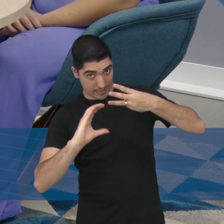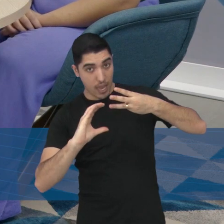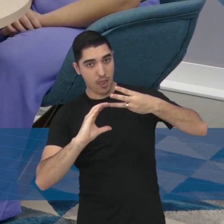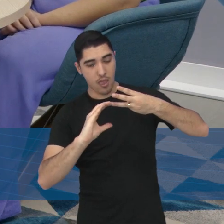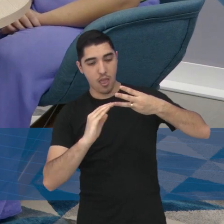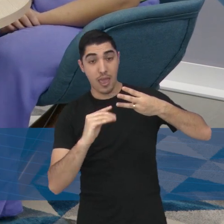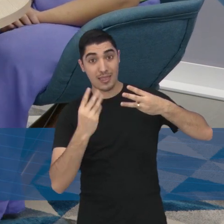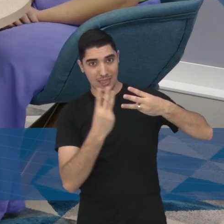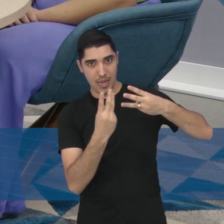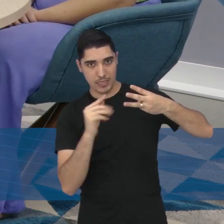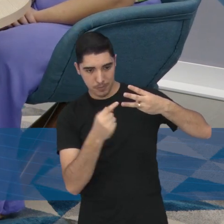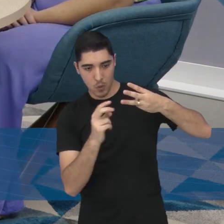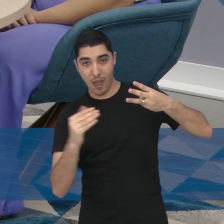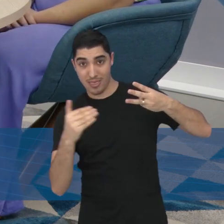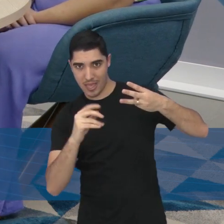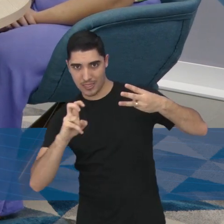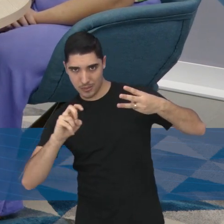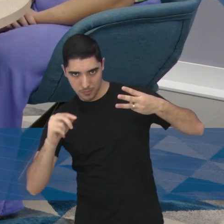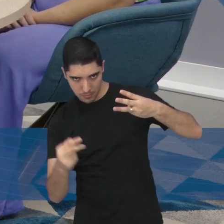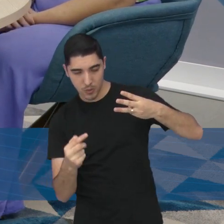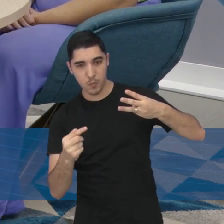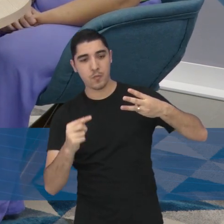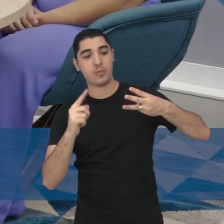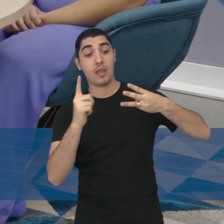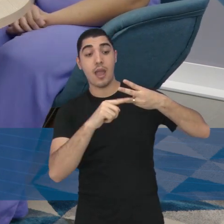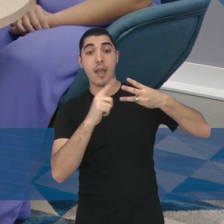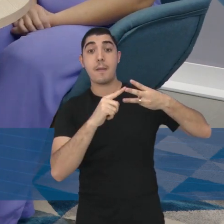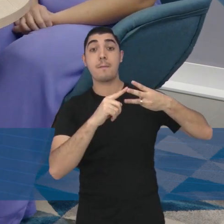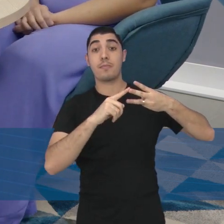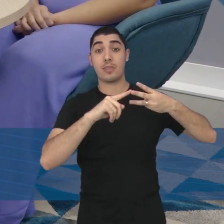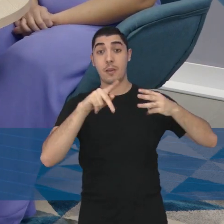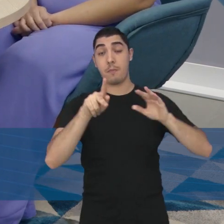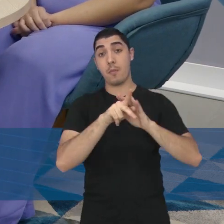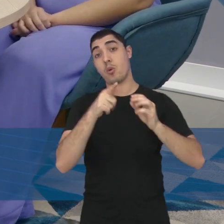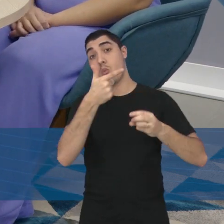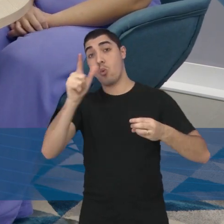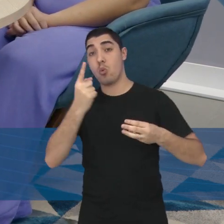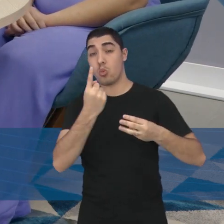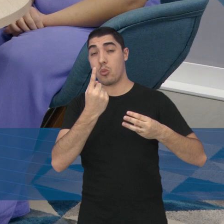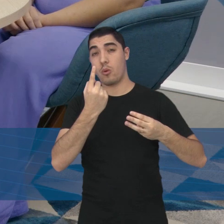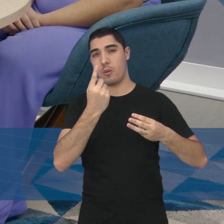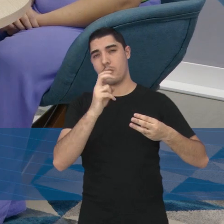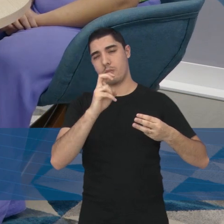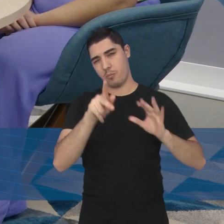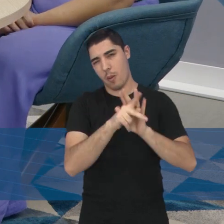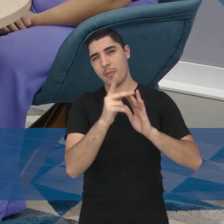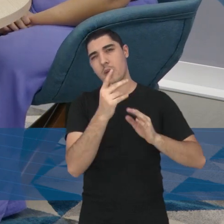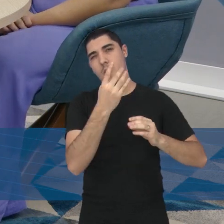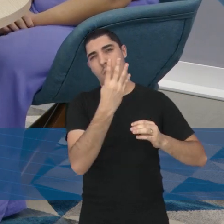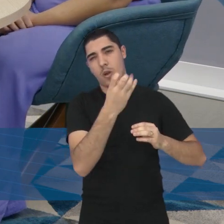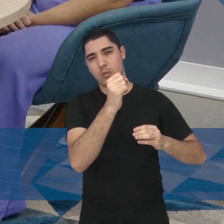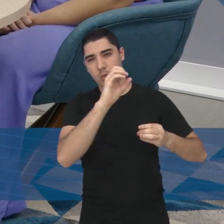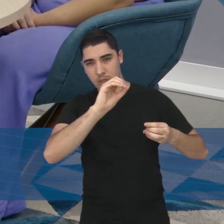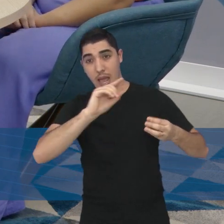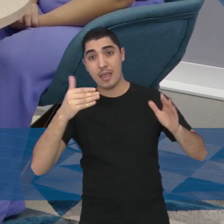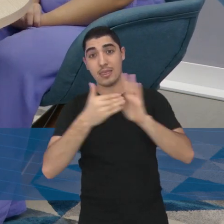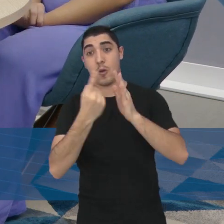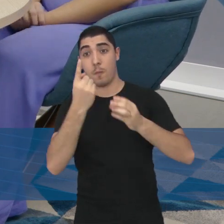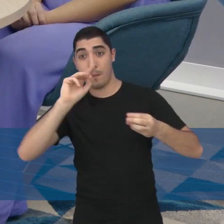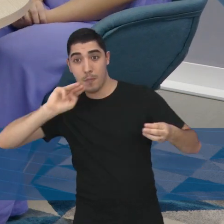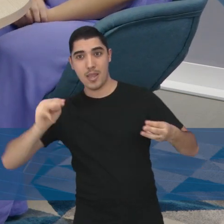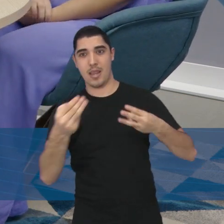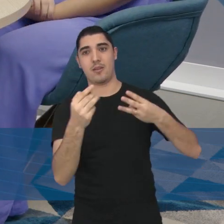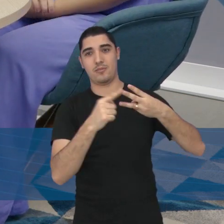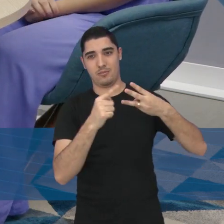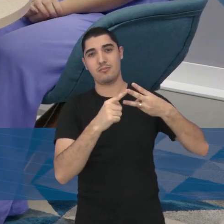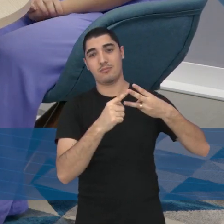o gasto vai de 1.200.000, olha o nome, até 18 anos, até 2.400.000. Na classe